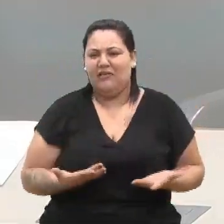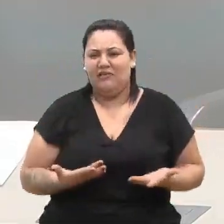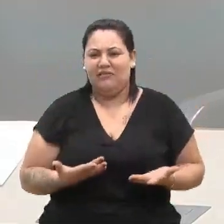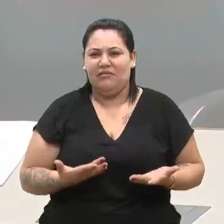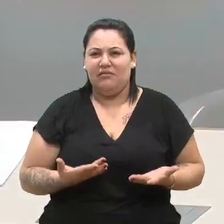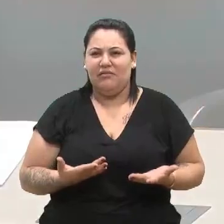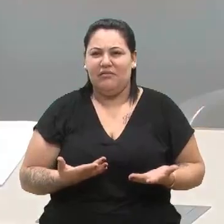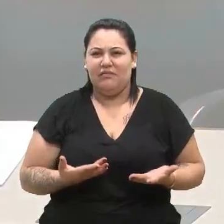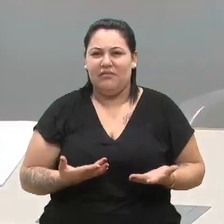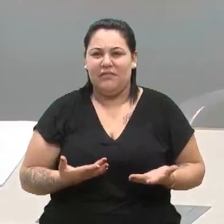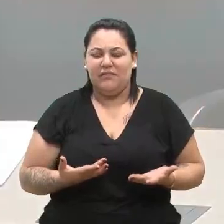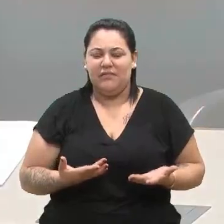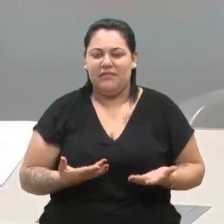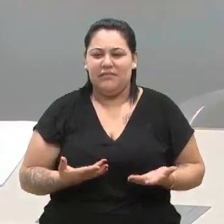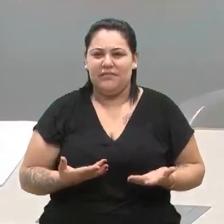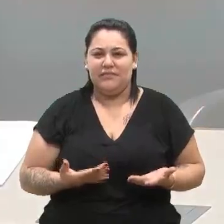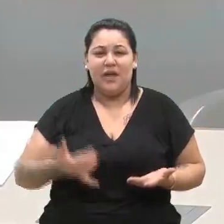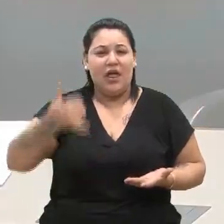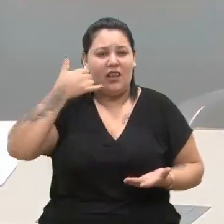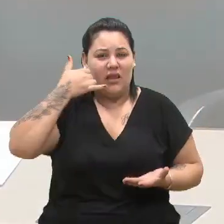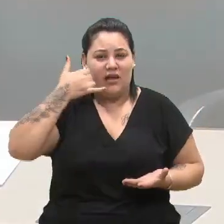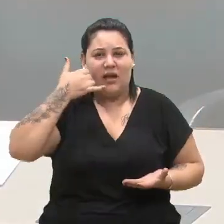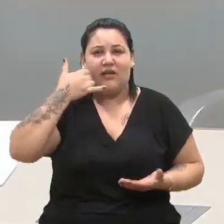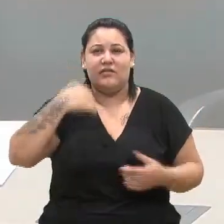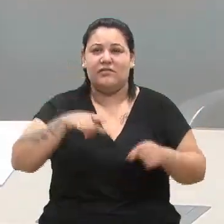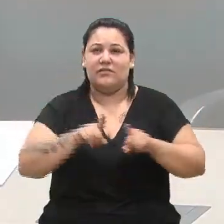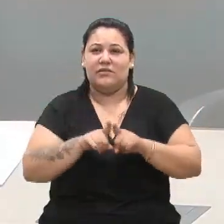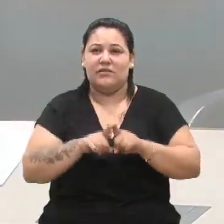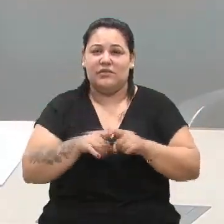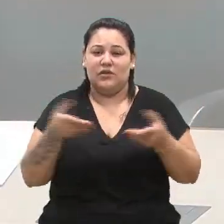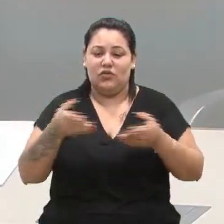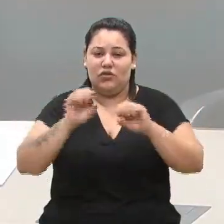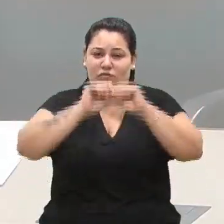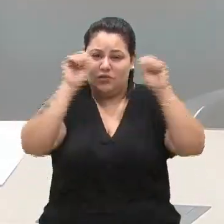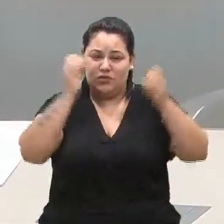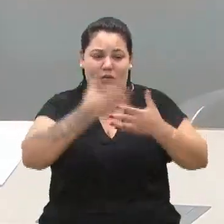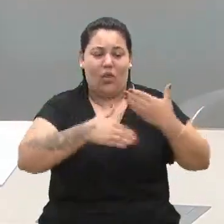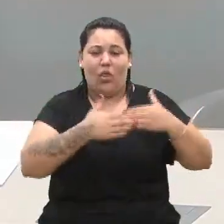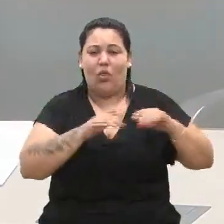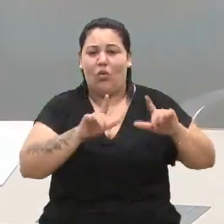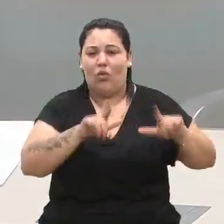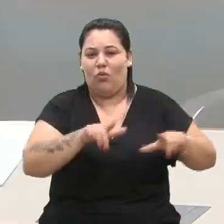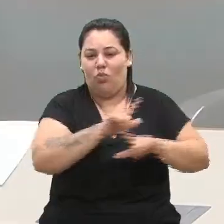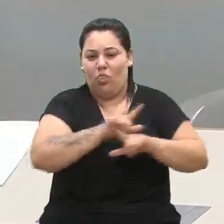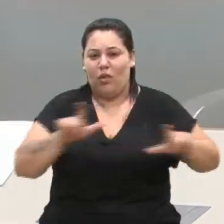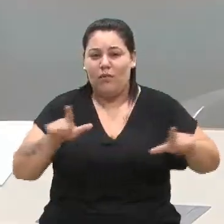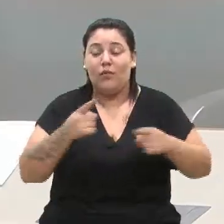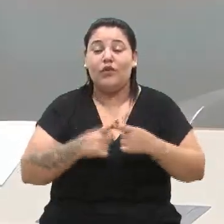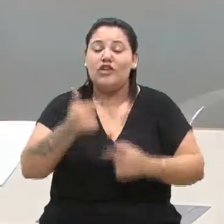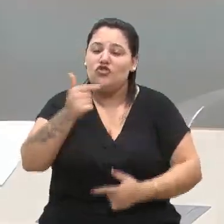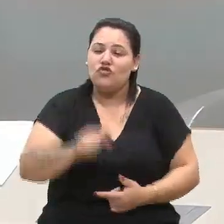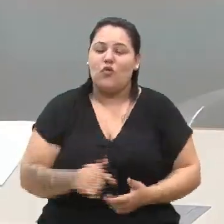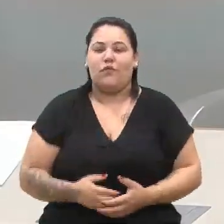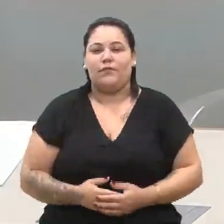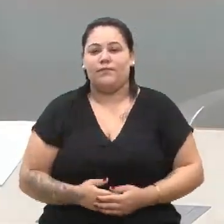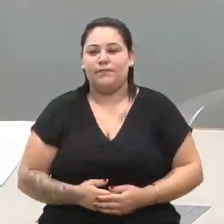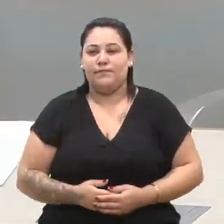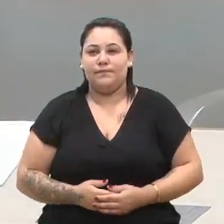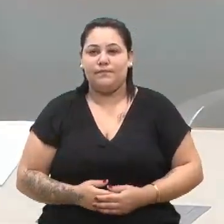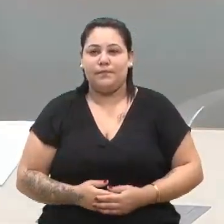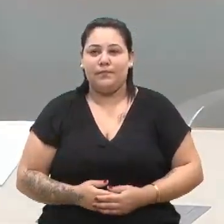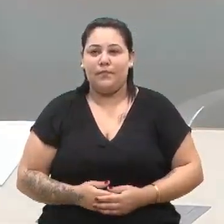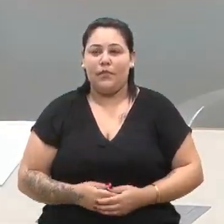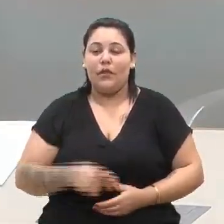da lixeira. Liguei para o Valdecir, domingo de manhã, estava tudo limpo. Porque, de novo, quando se